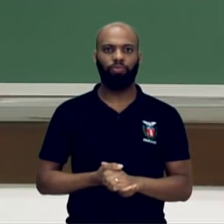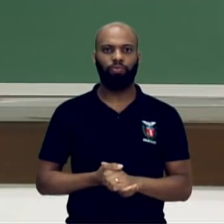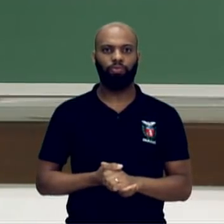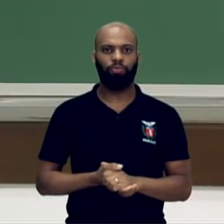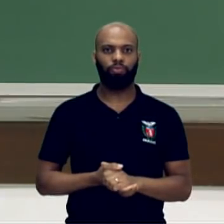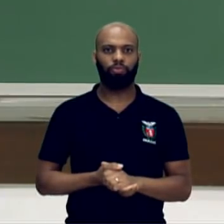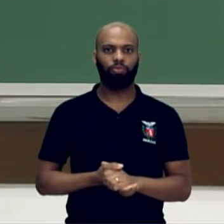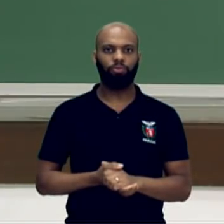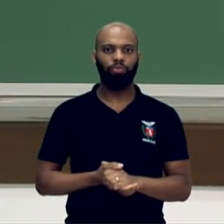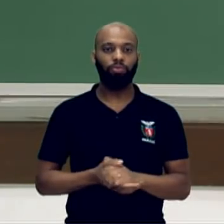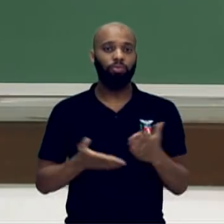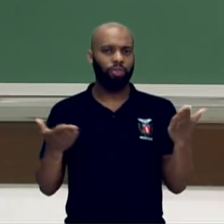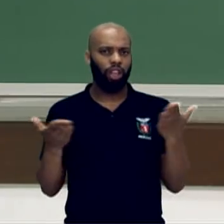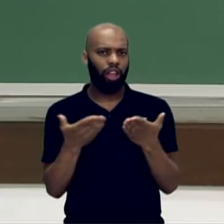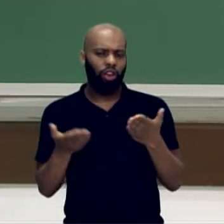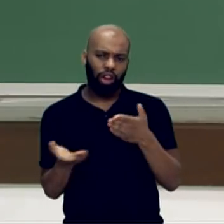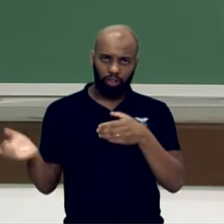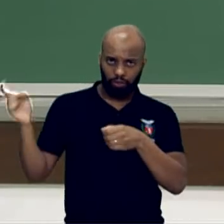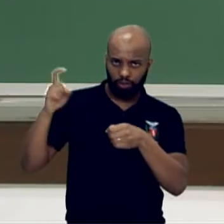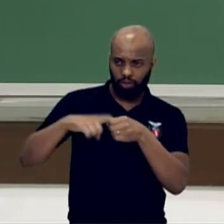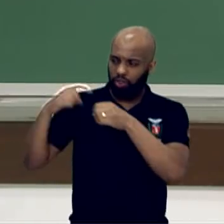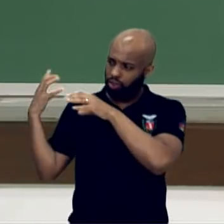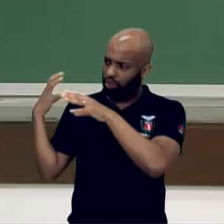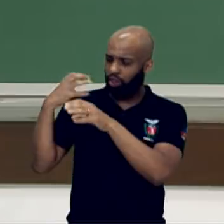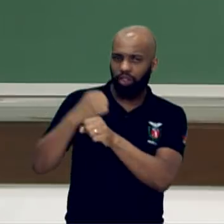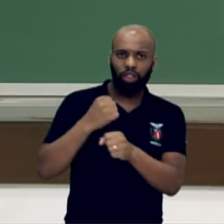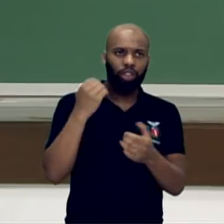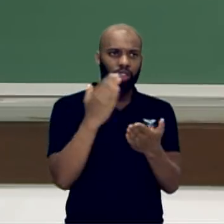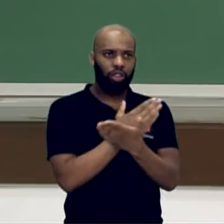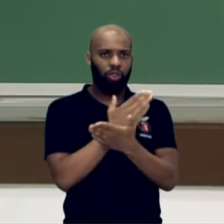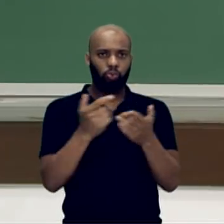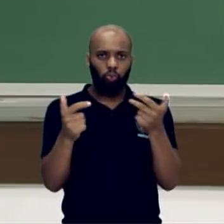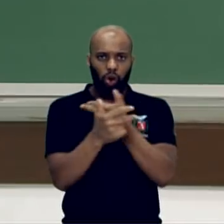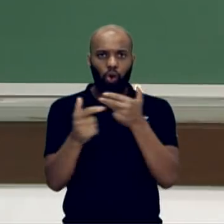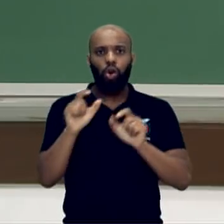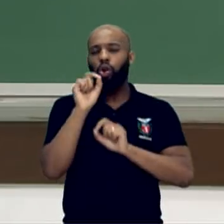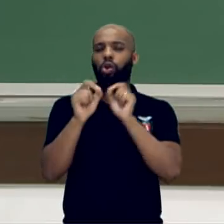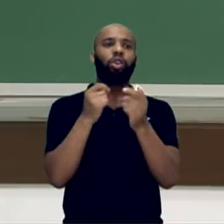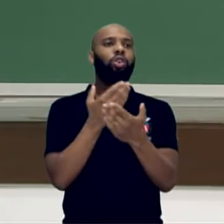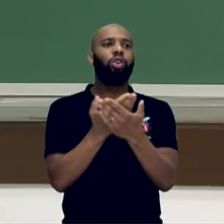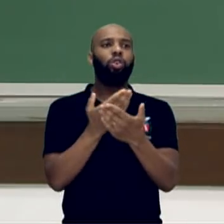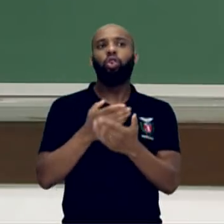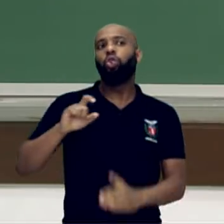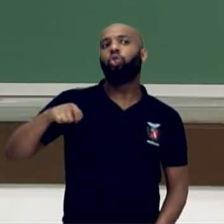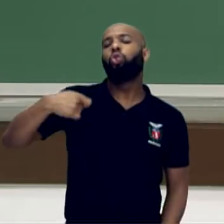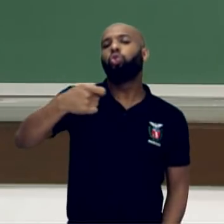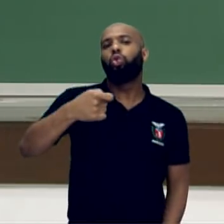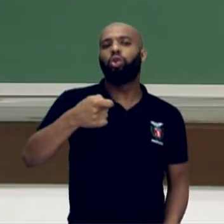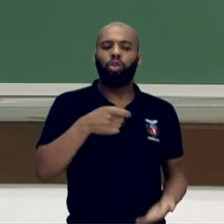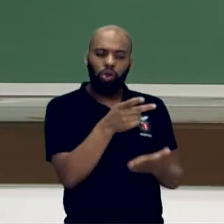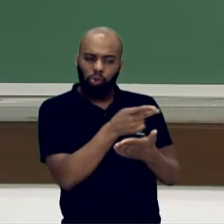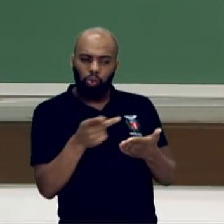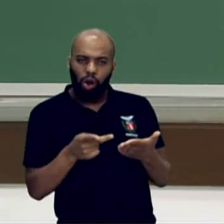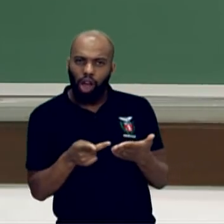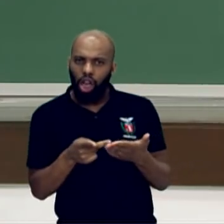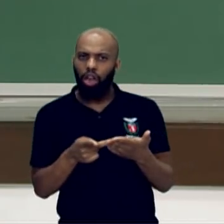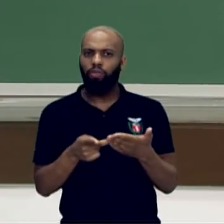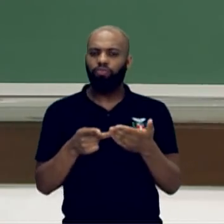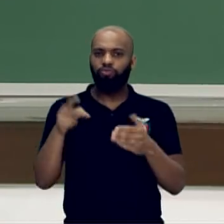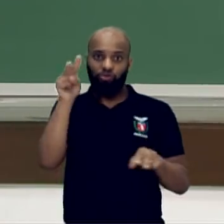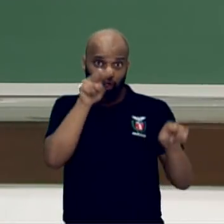E aí, vamos retomar algumas coisas, né? Do que nós aprendemos sobre o poema visual